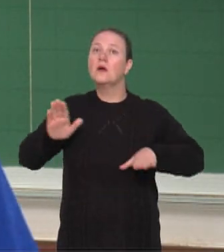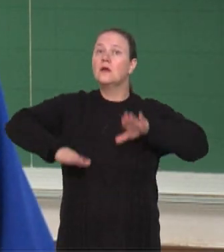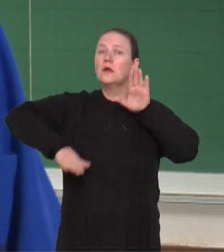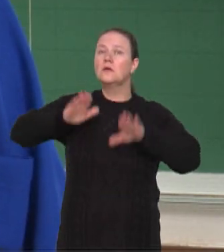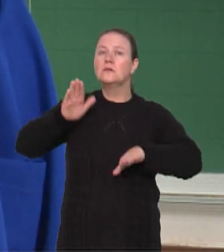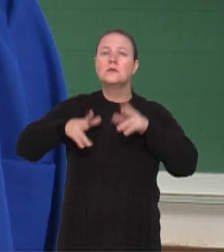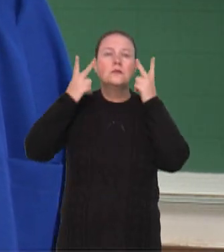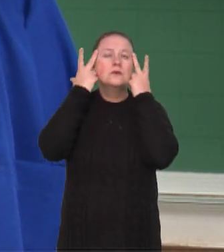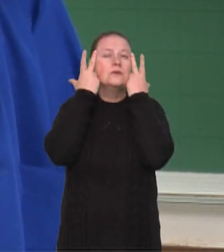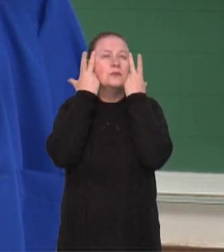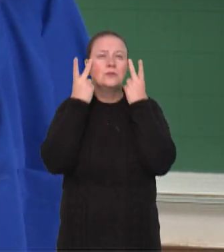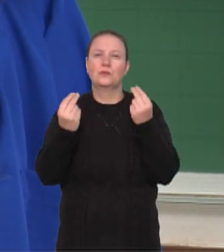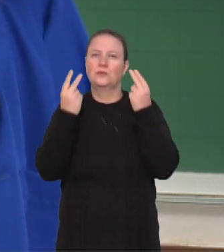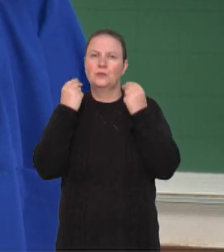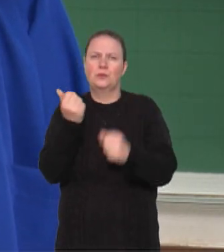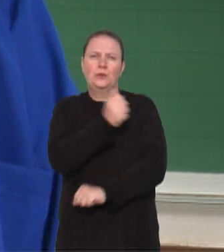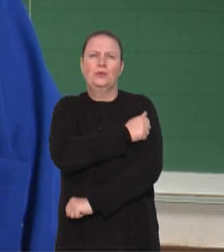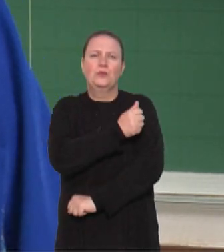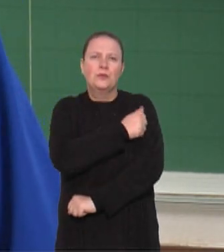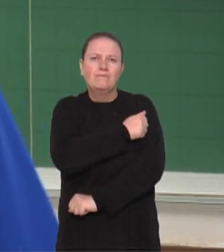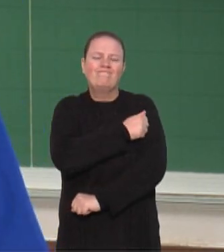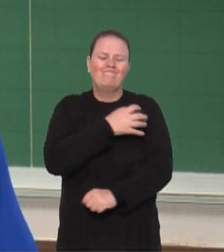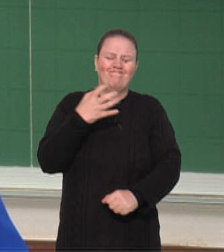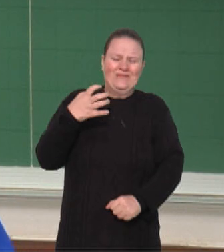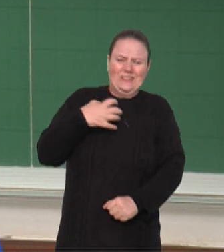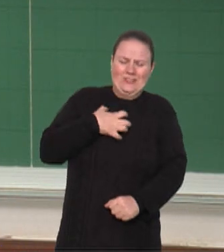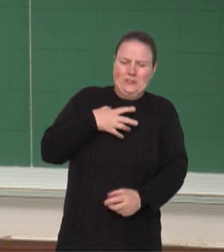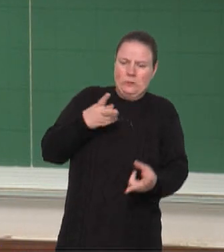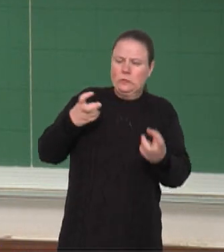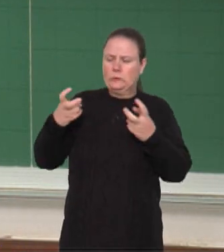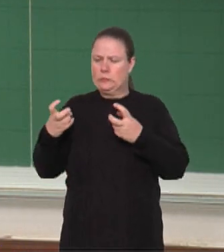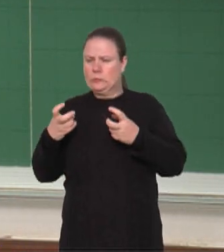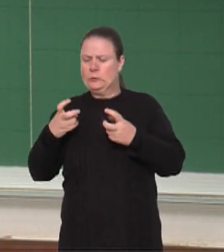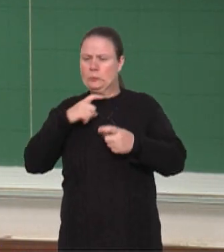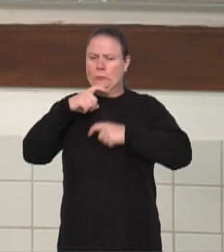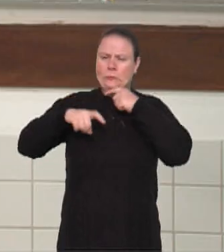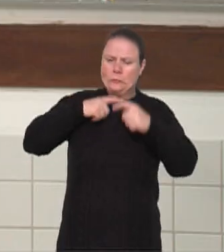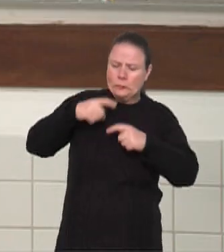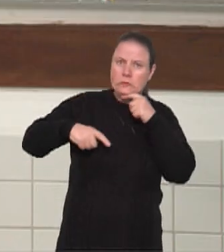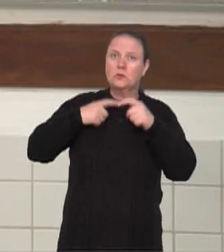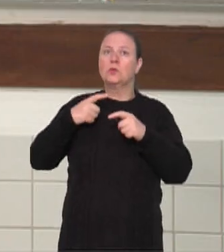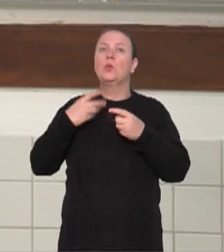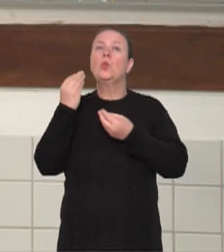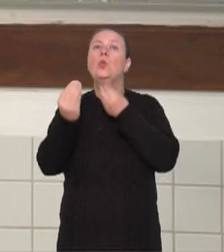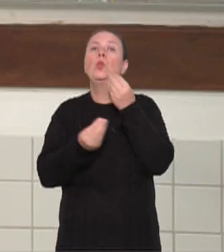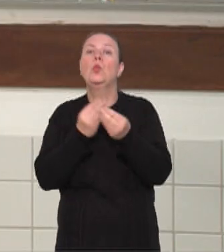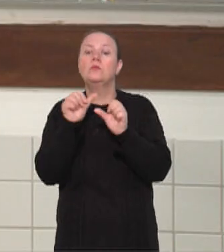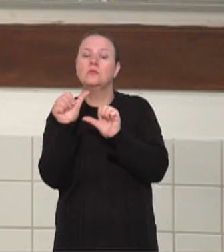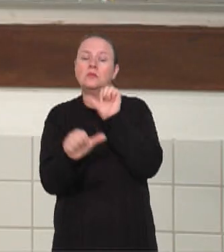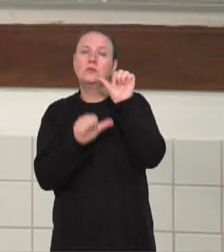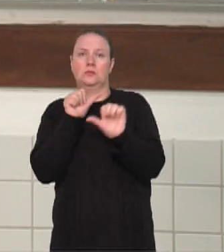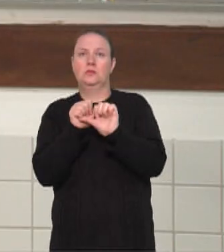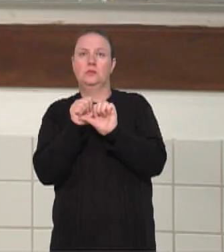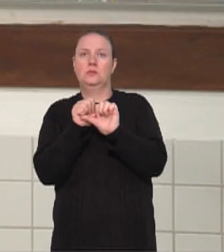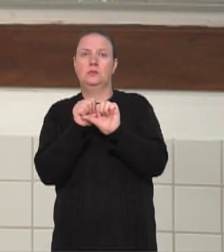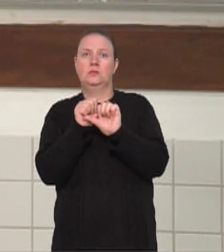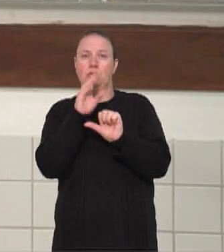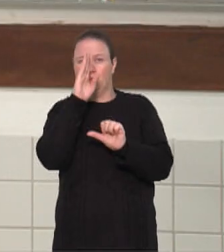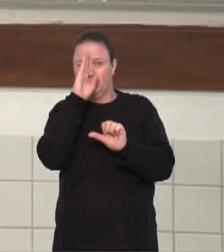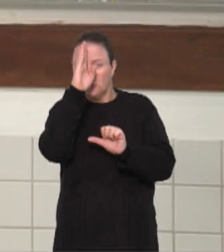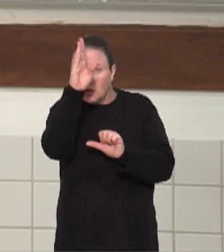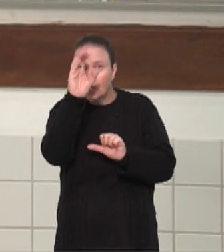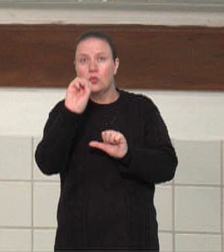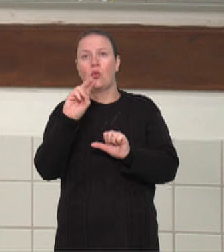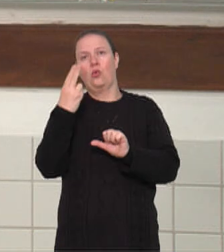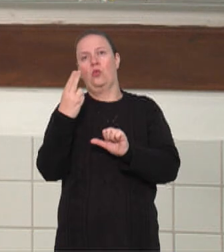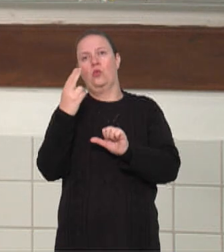vezes é comum os alunos sentirem um pouco de dúvidas, como que faz aí a transposição de uma fala direta de um personagem